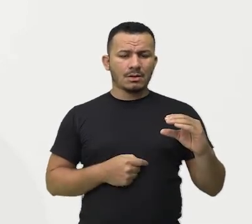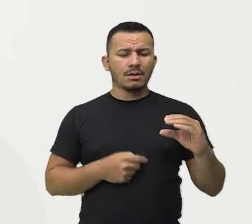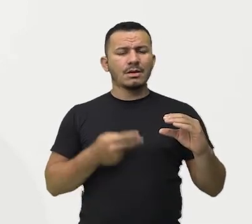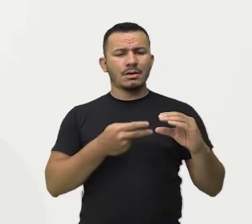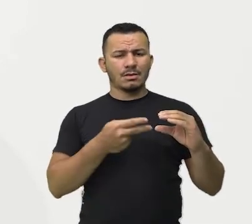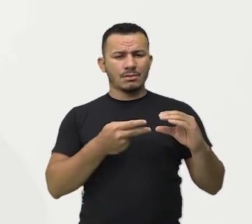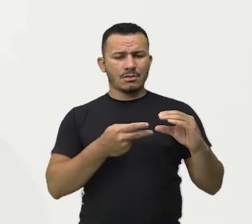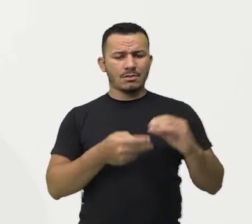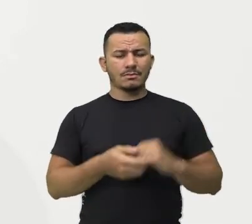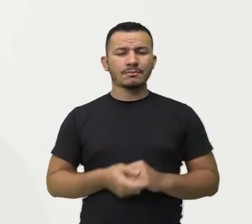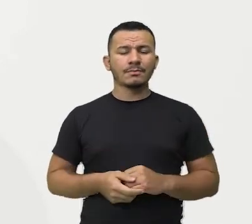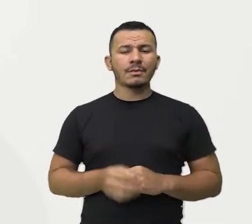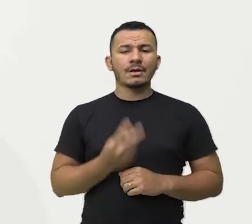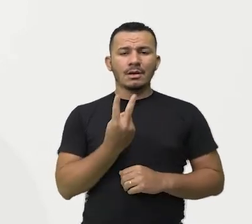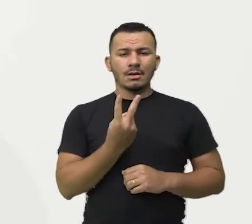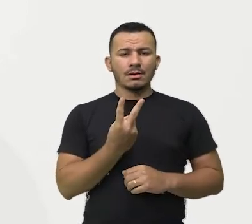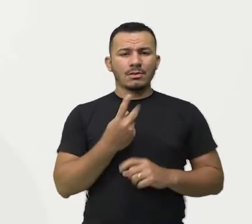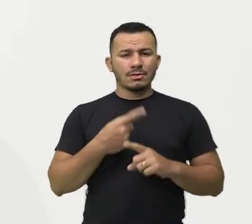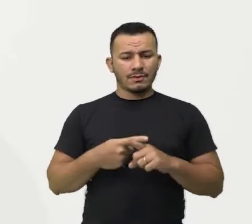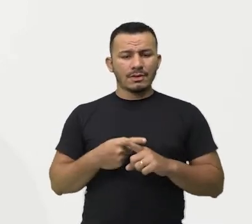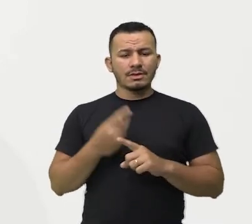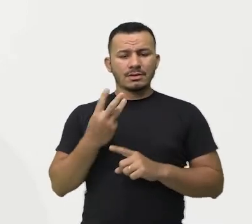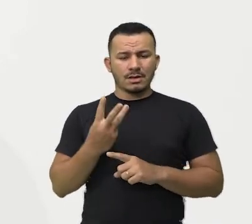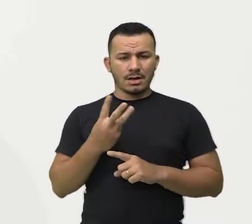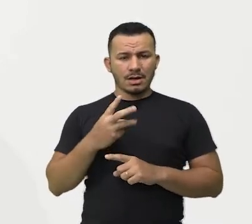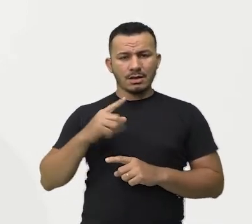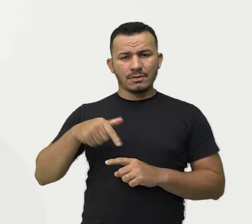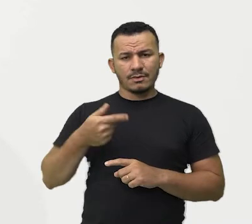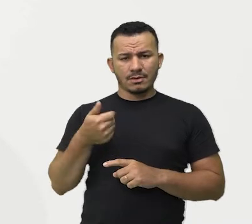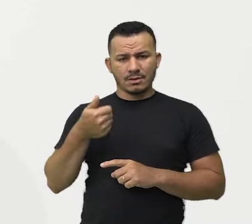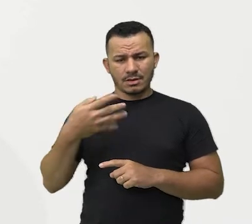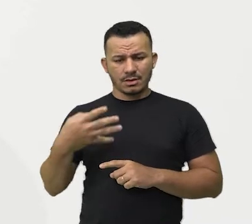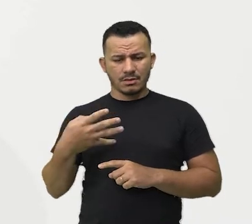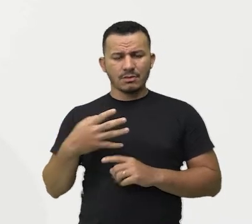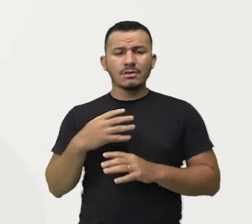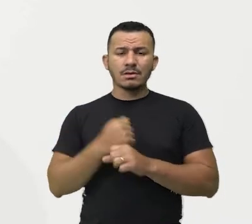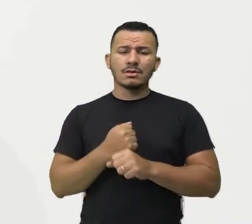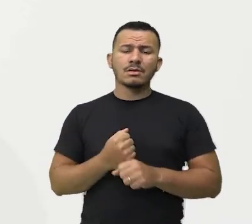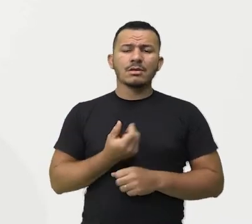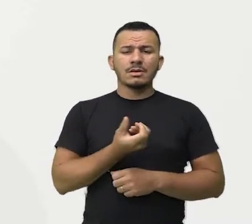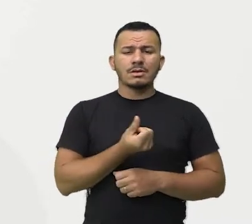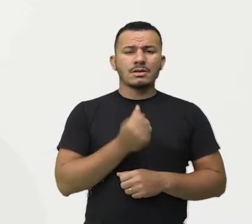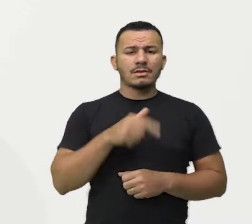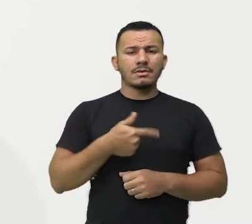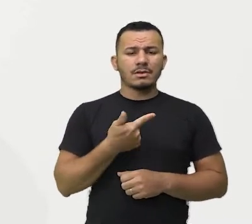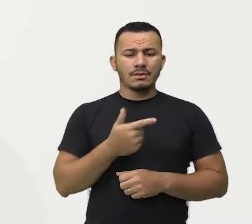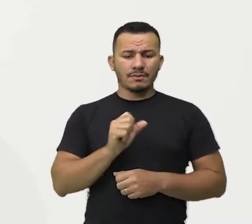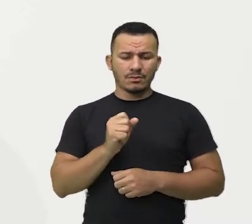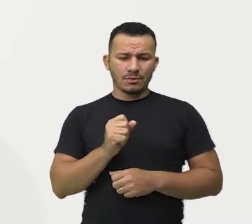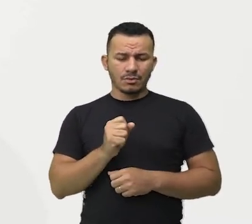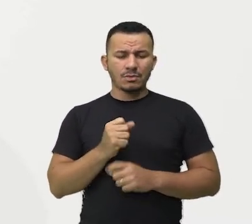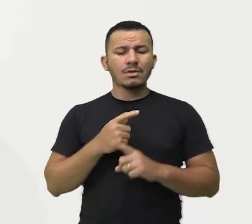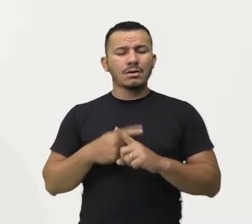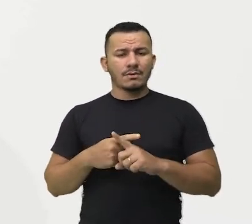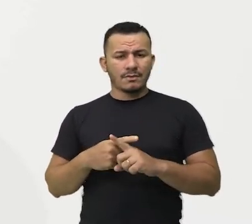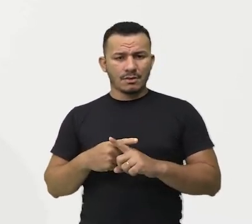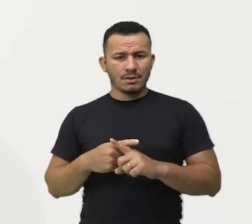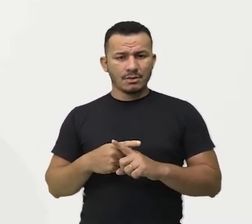aí, ó, comprimento é igual. 2 vezes 3,14 é